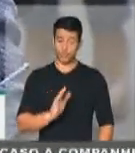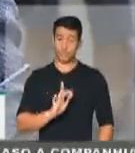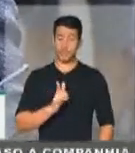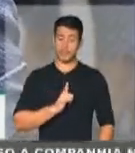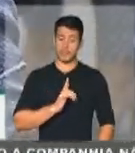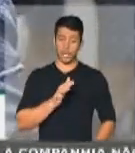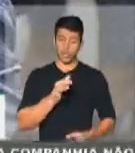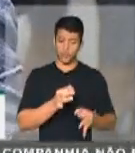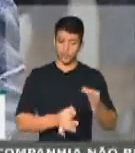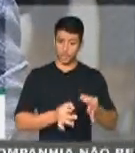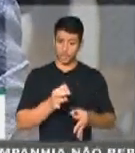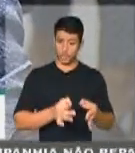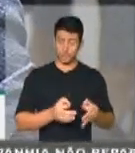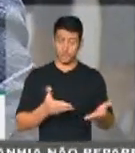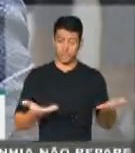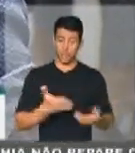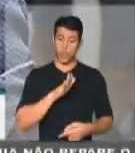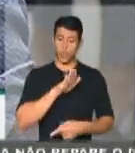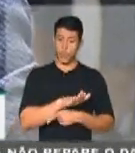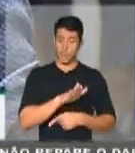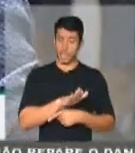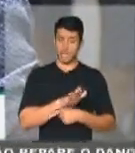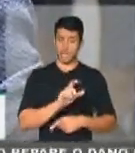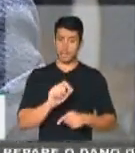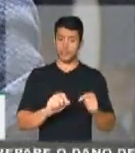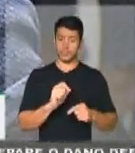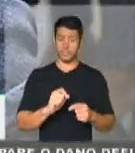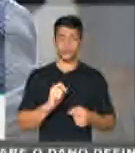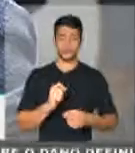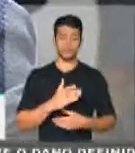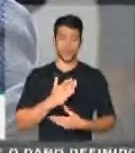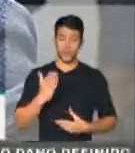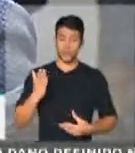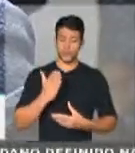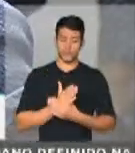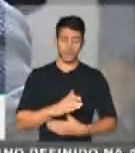nesta quarta, agora à tarde, ação penal